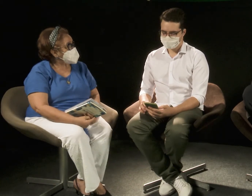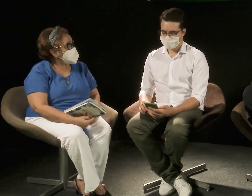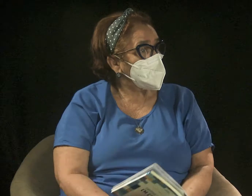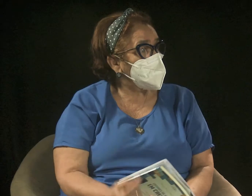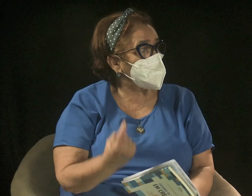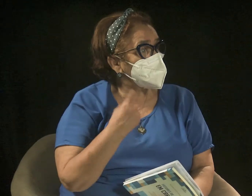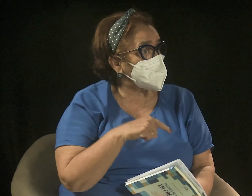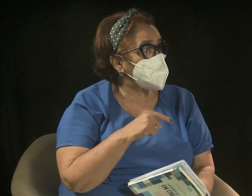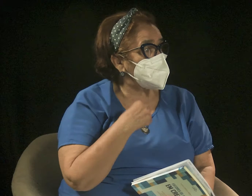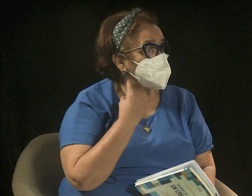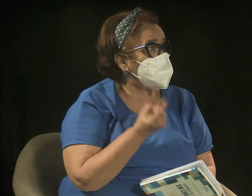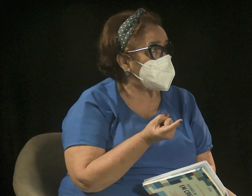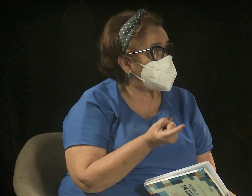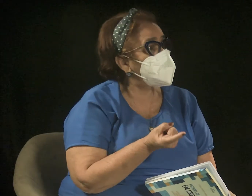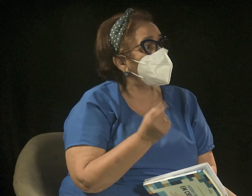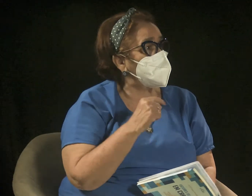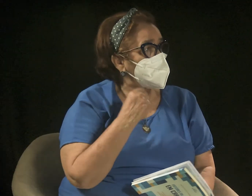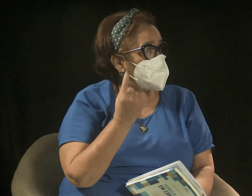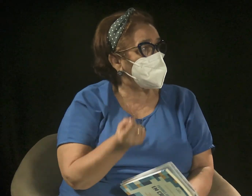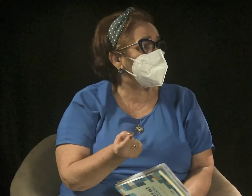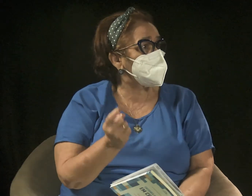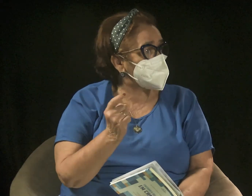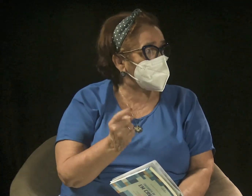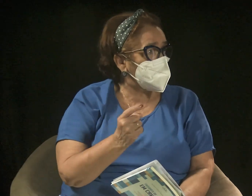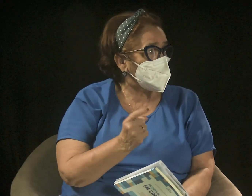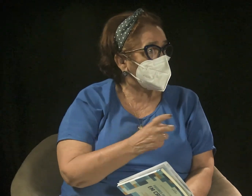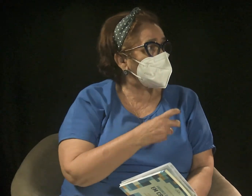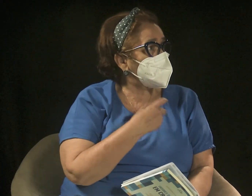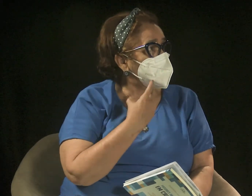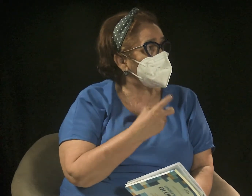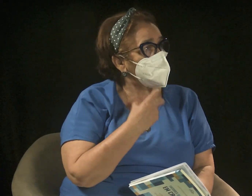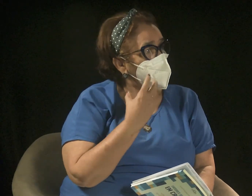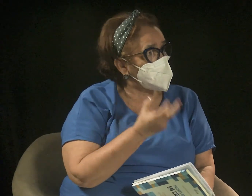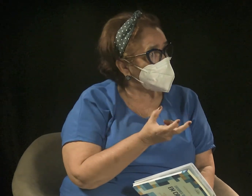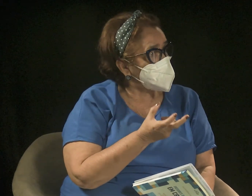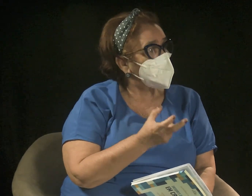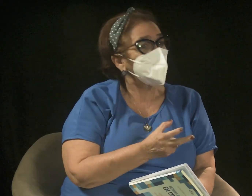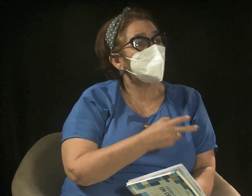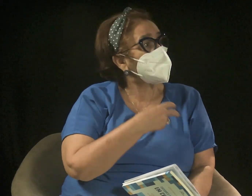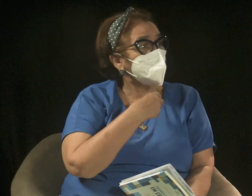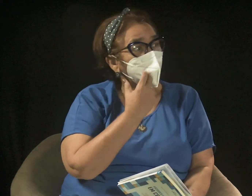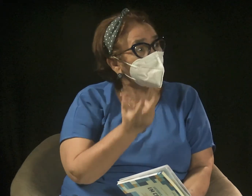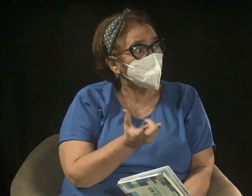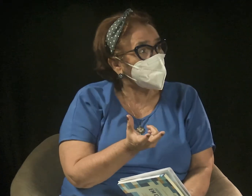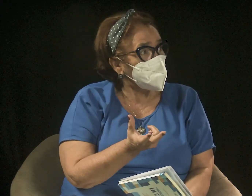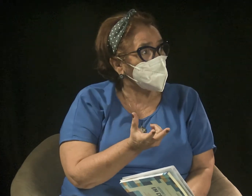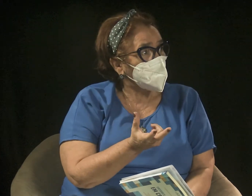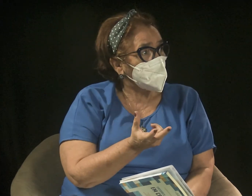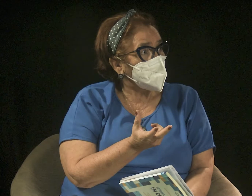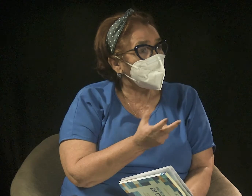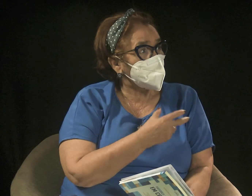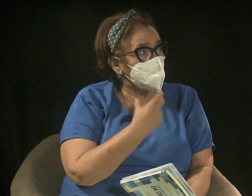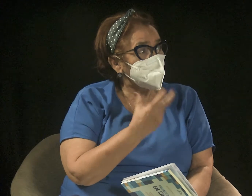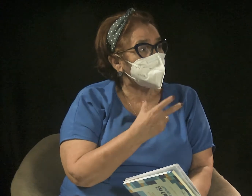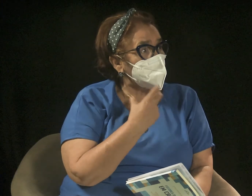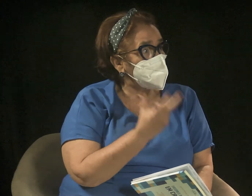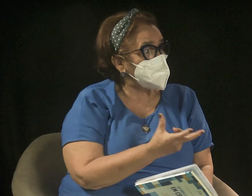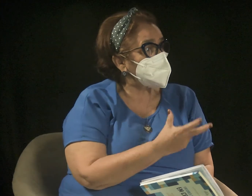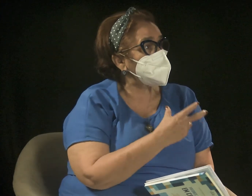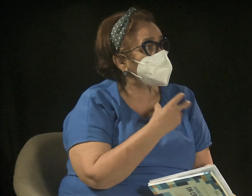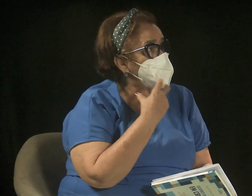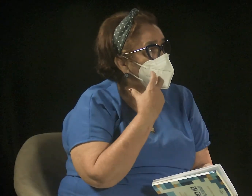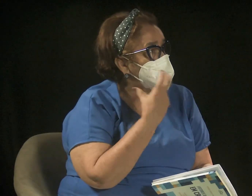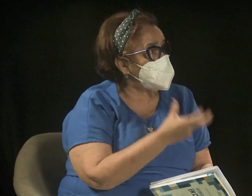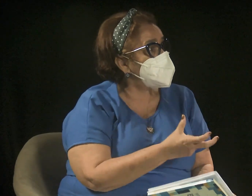família. Porque se a criança confia naquele professor, ela cria um vínculo e ela fala tudo. Porque a criança ela é